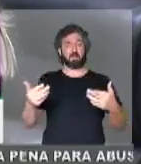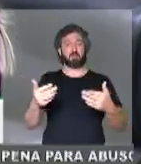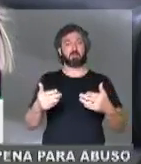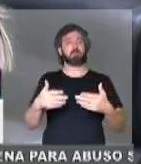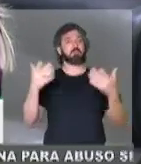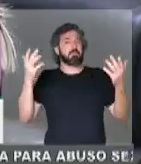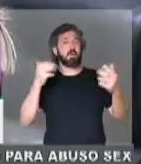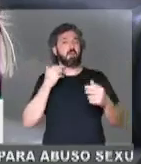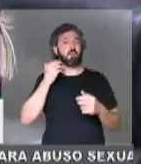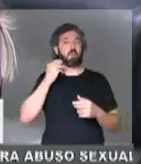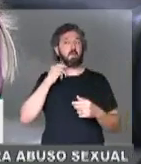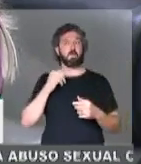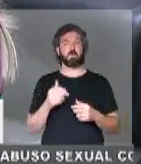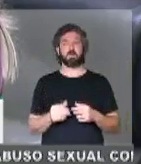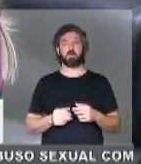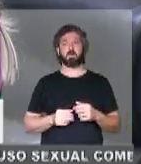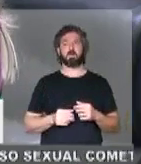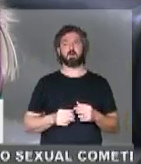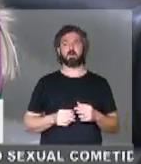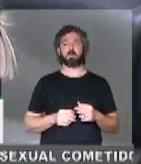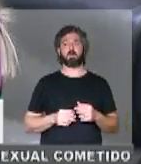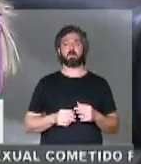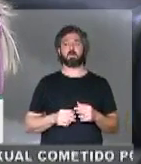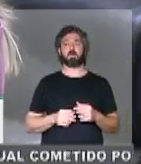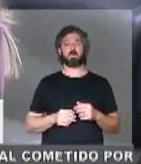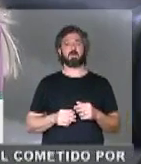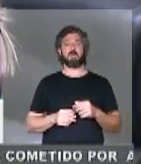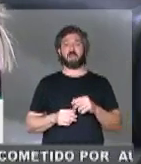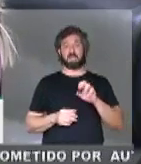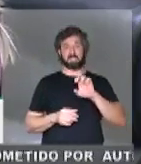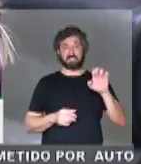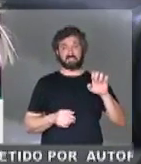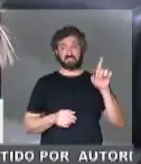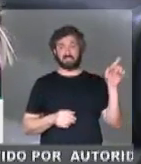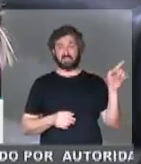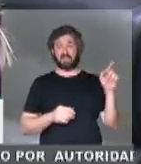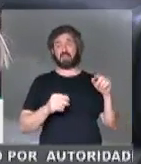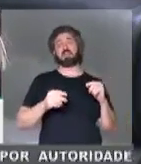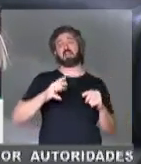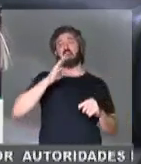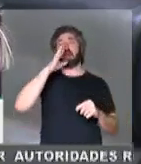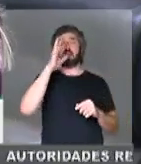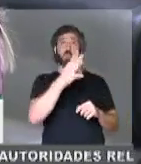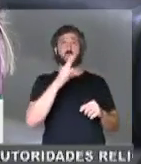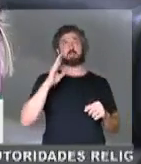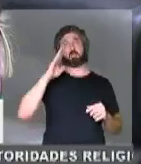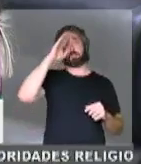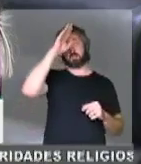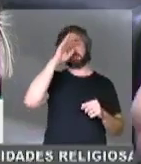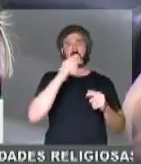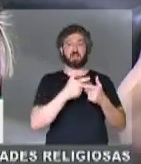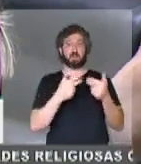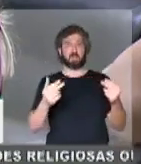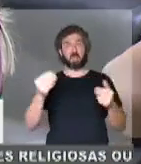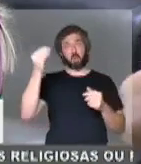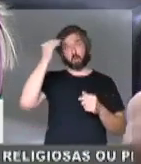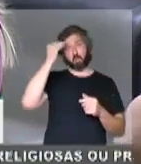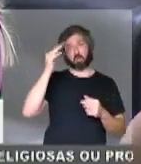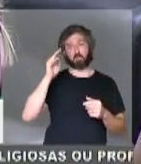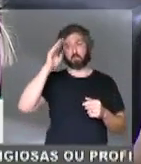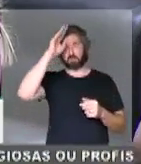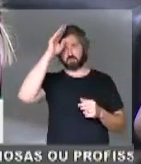então eles vêm com essa discurso que a culpa do governo bolsonaro eo